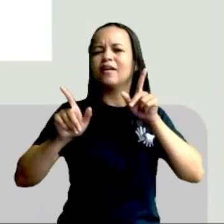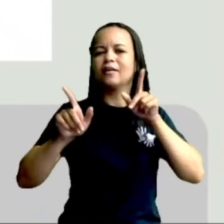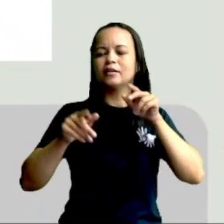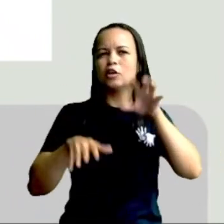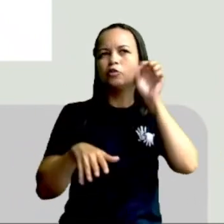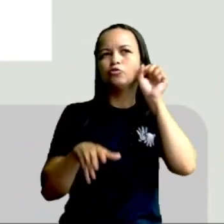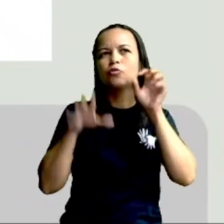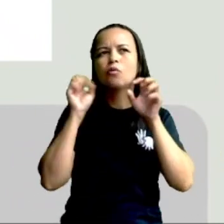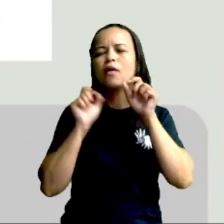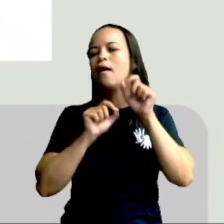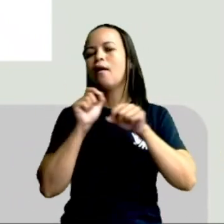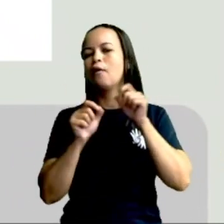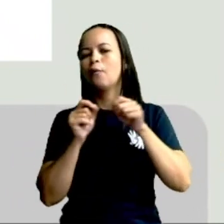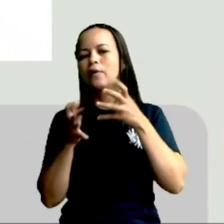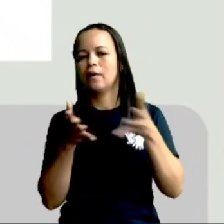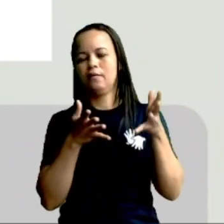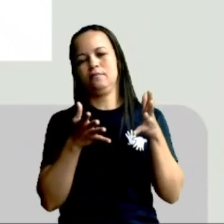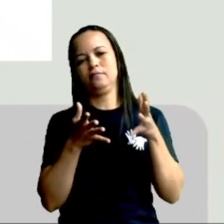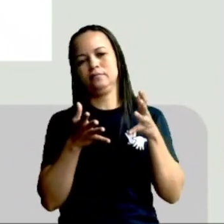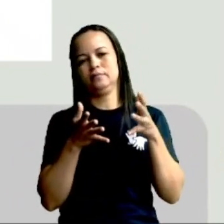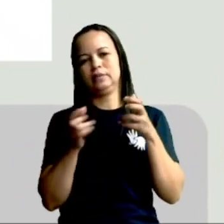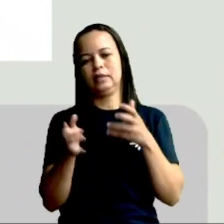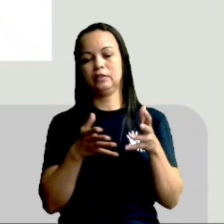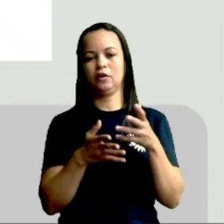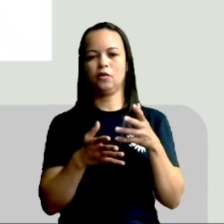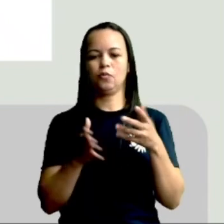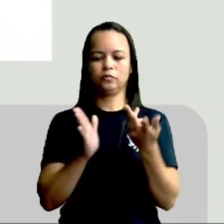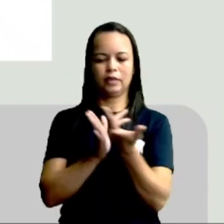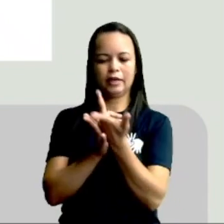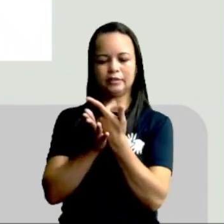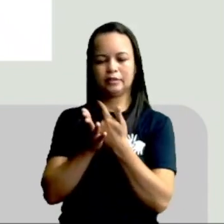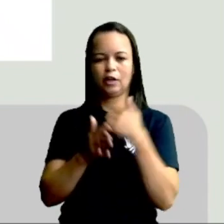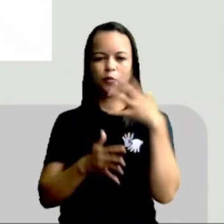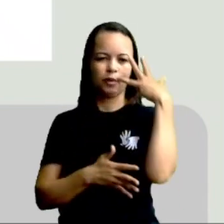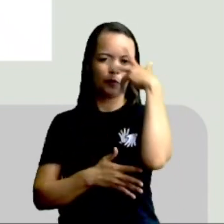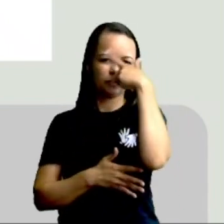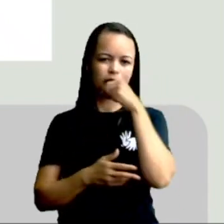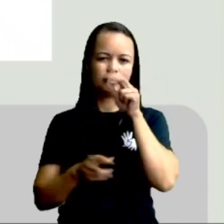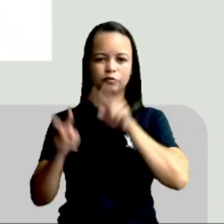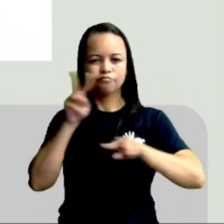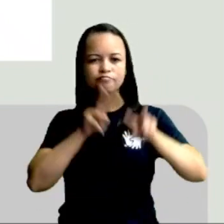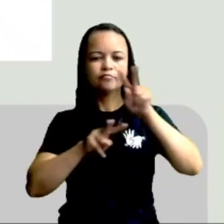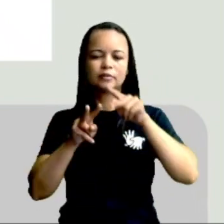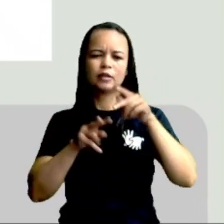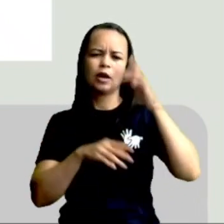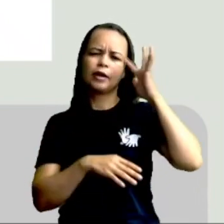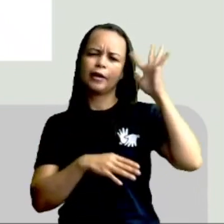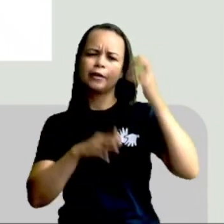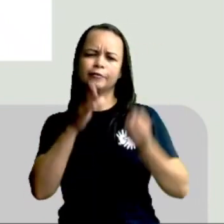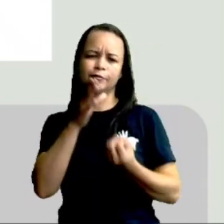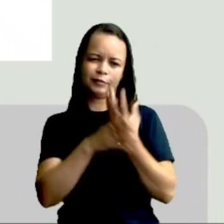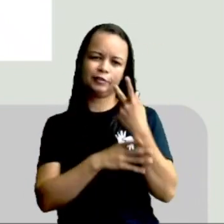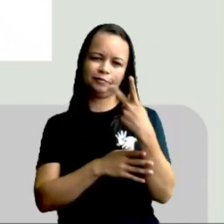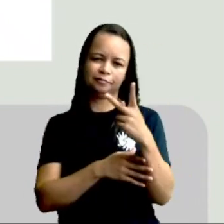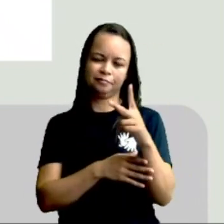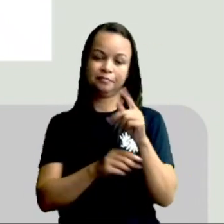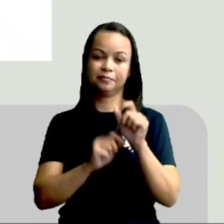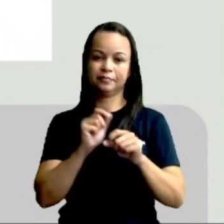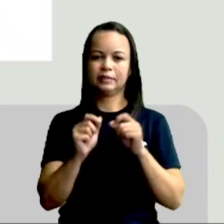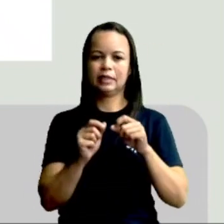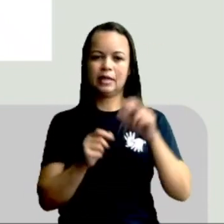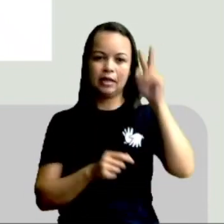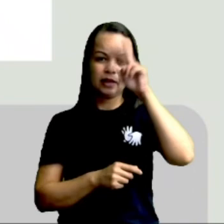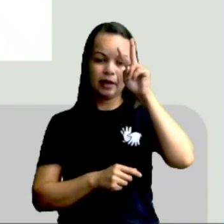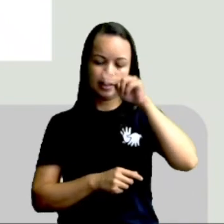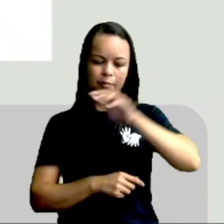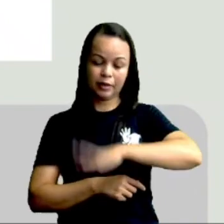consegue escutar? Faz um desenho bem bonito daquilo que tu vê pela janela da tua casa. Usa a tua imaginação, tá? Lembra que as